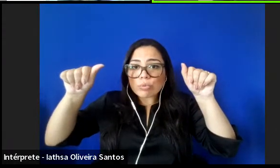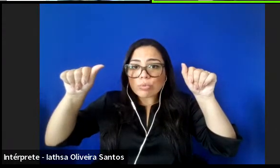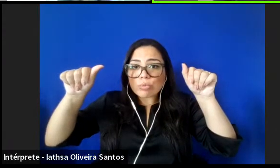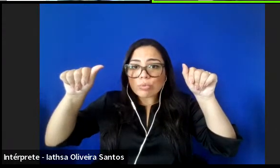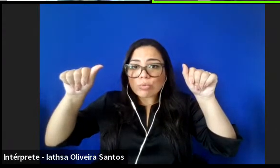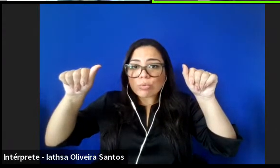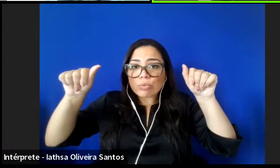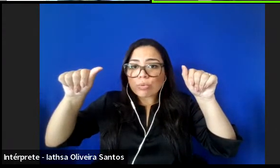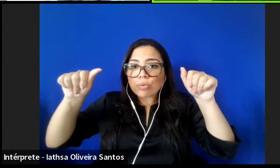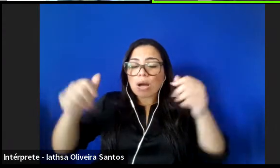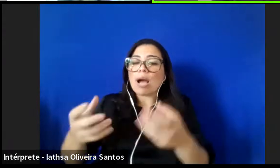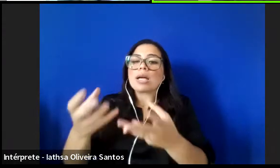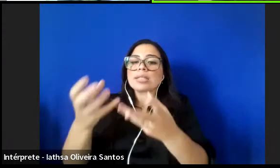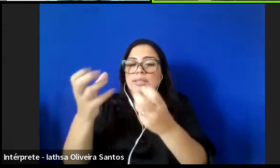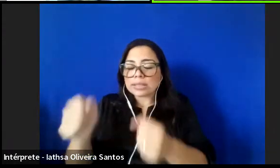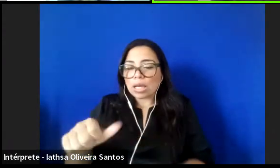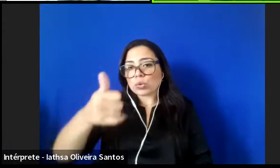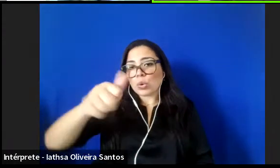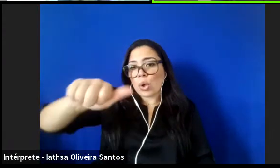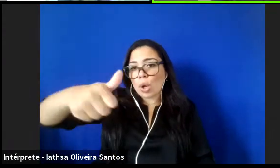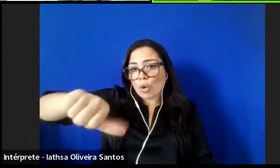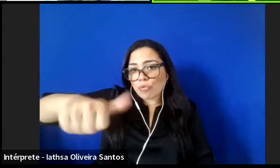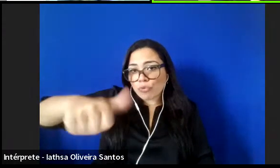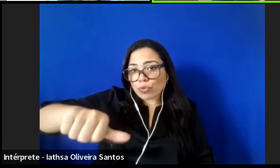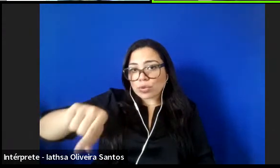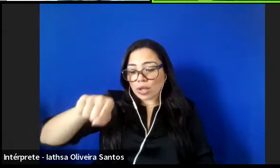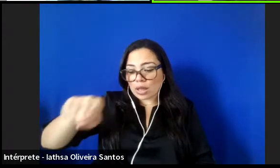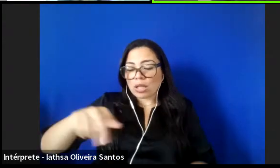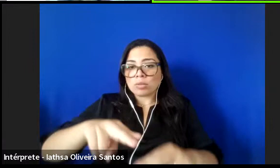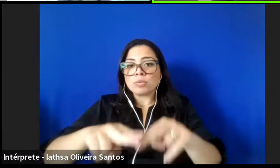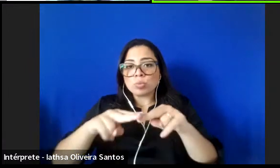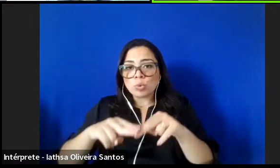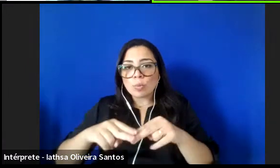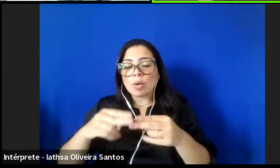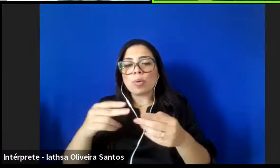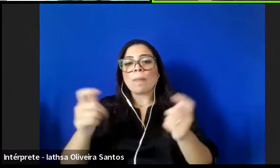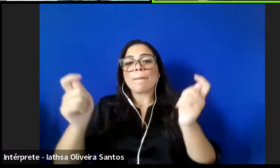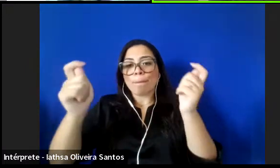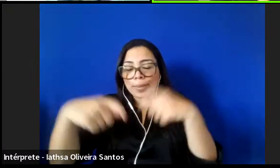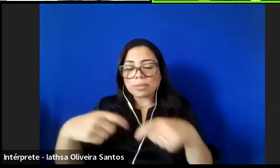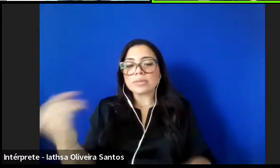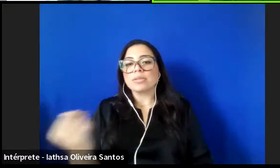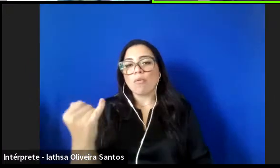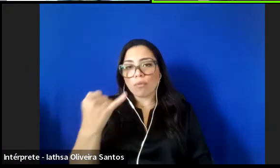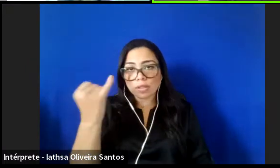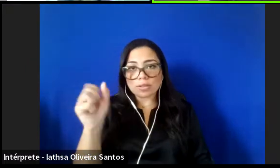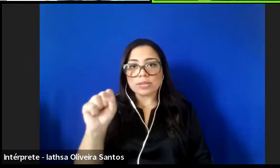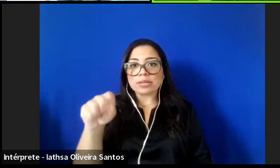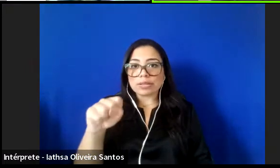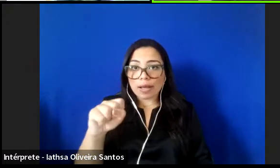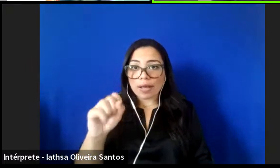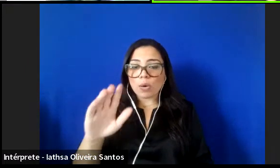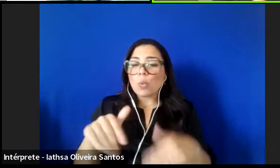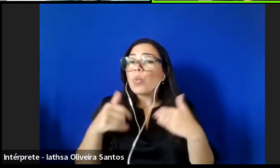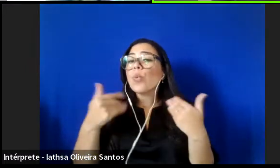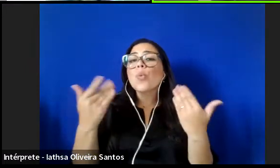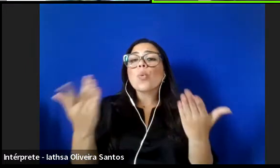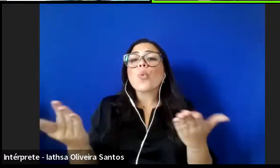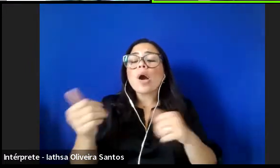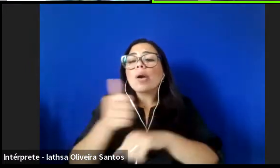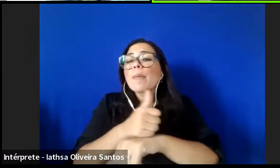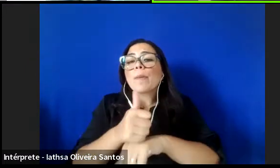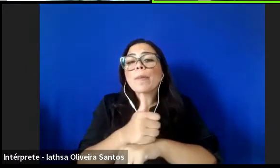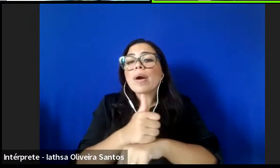se dispôs a revisar esses contratos nos casos que eram realmente necessários, com que fundamento, em